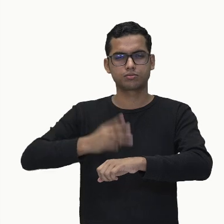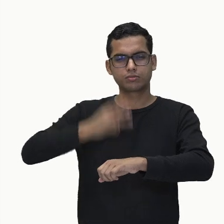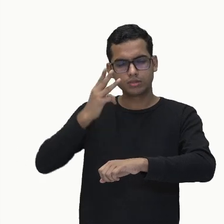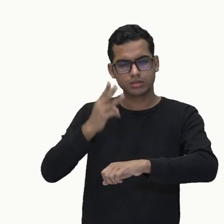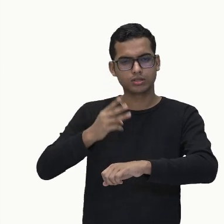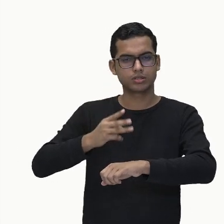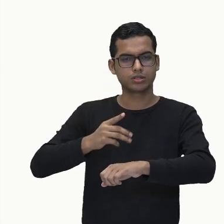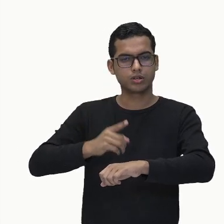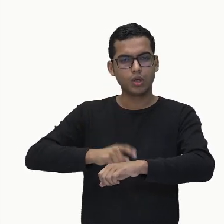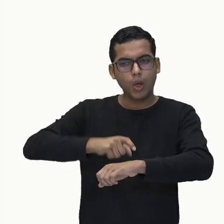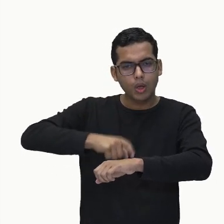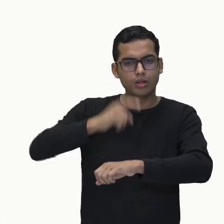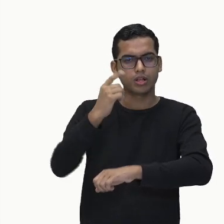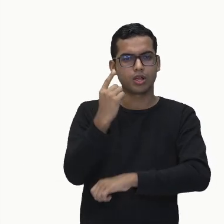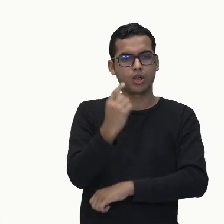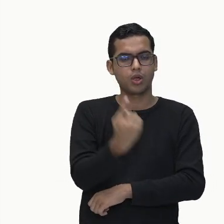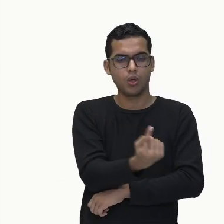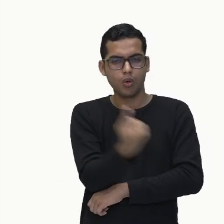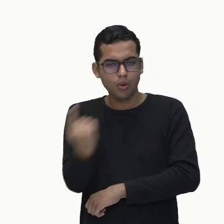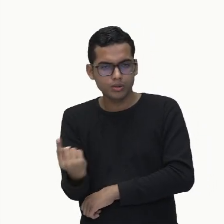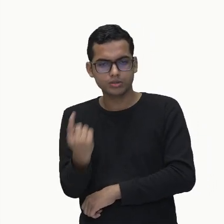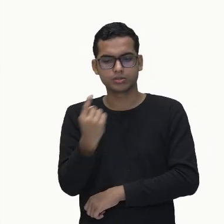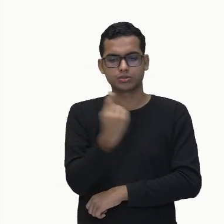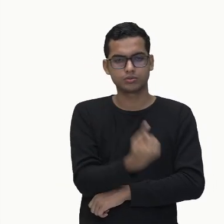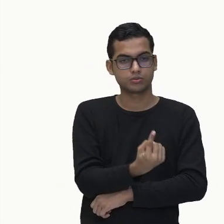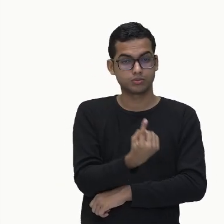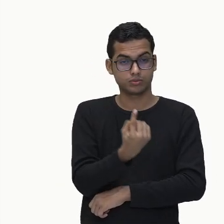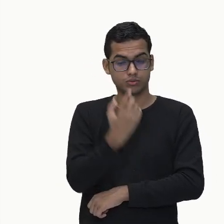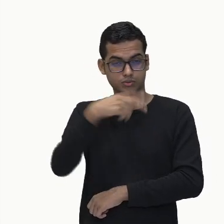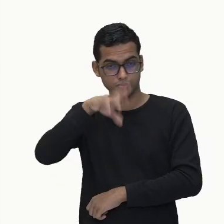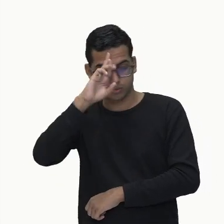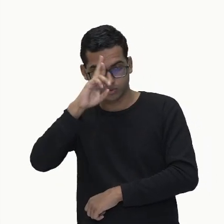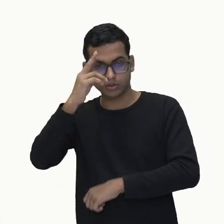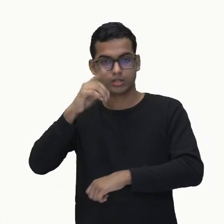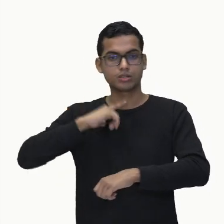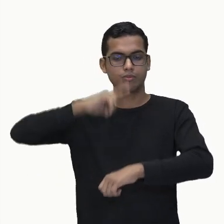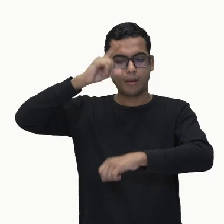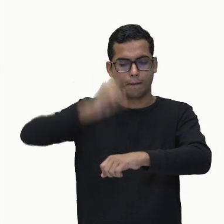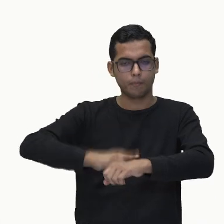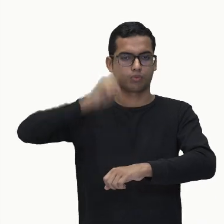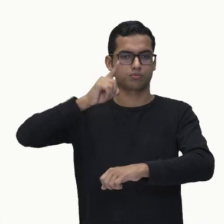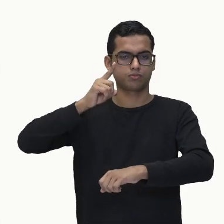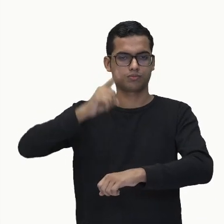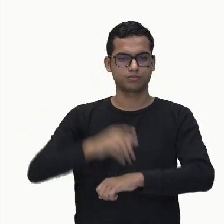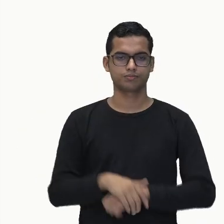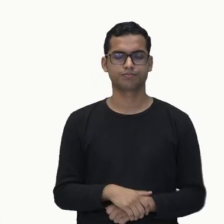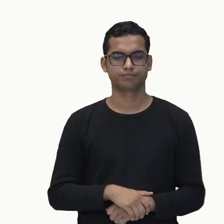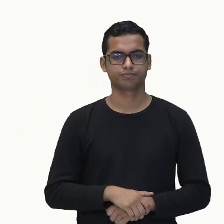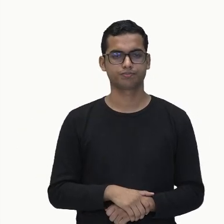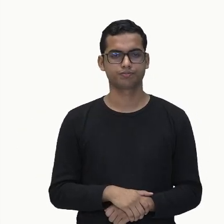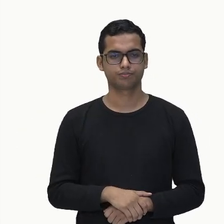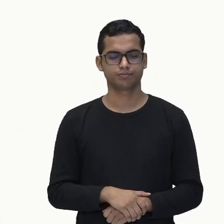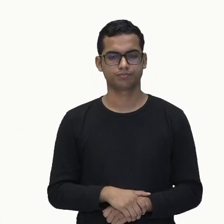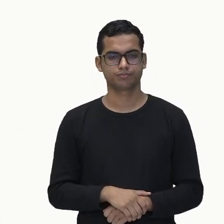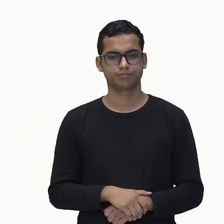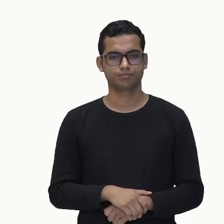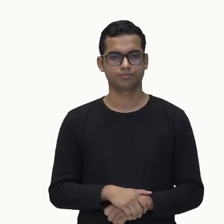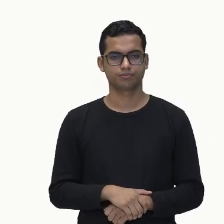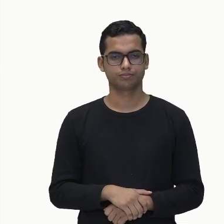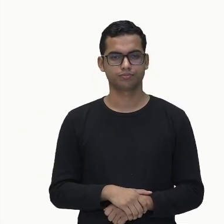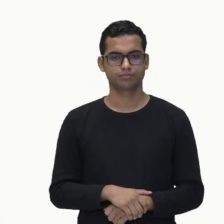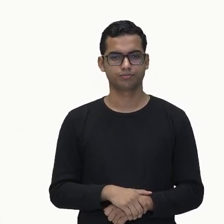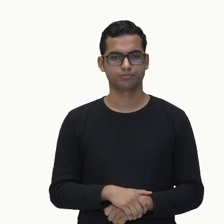Então nesse caso decimos em Punto em Punto em português também falamos são 2 horas